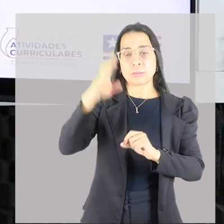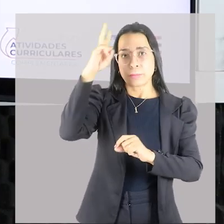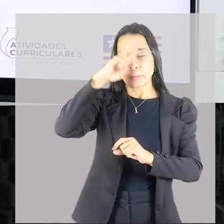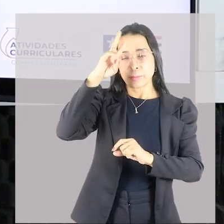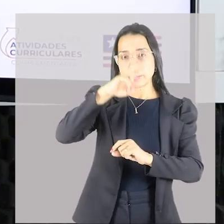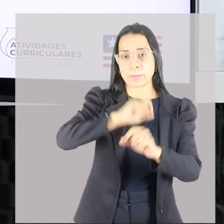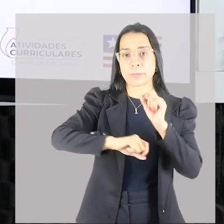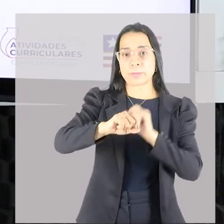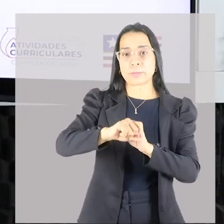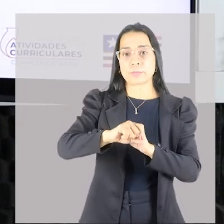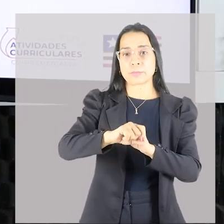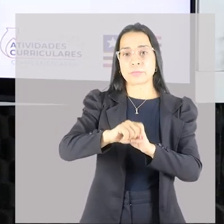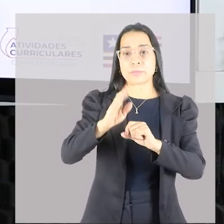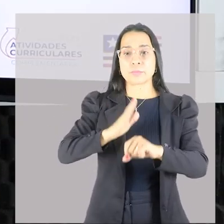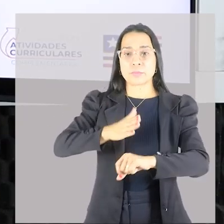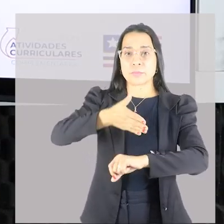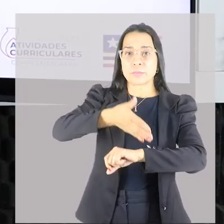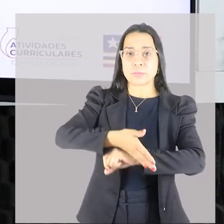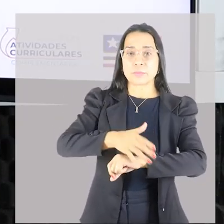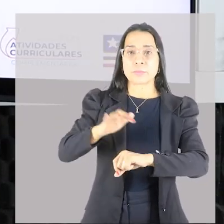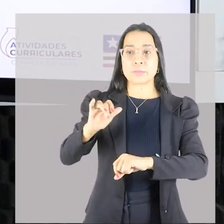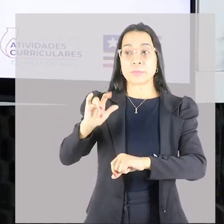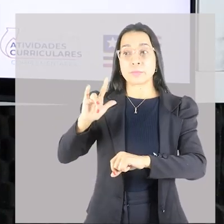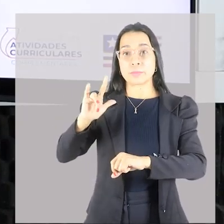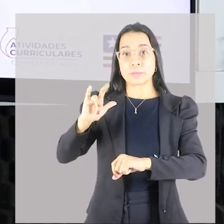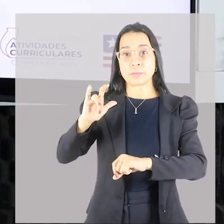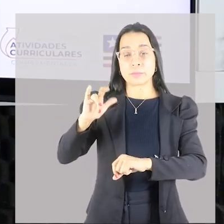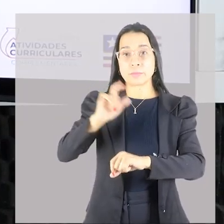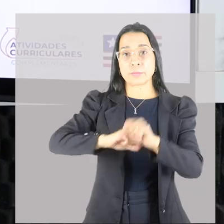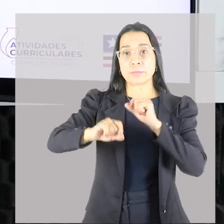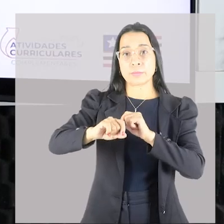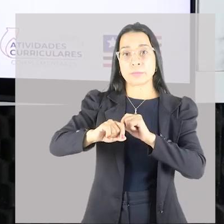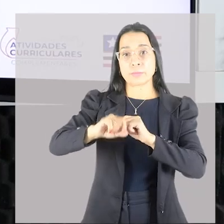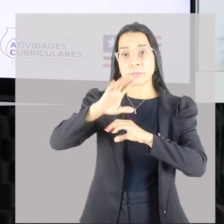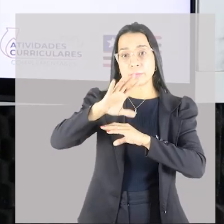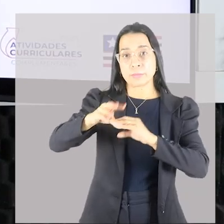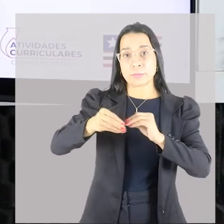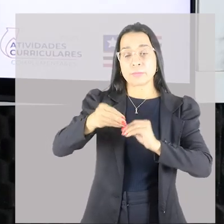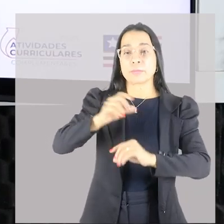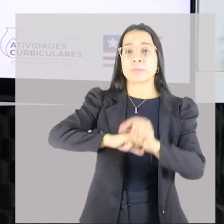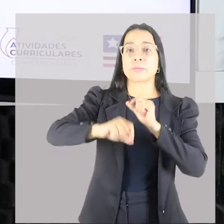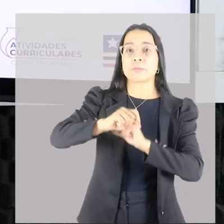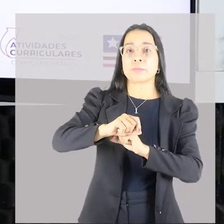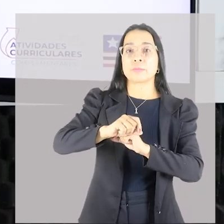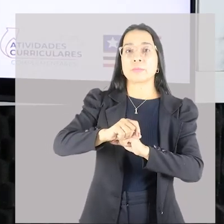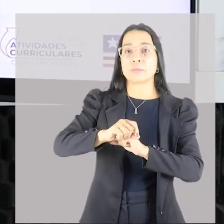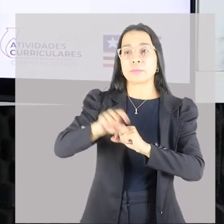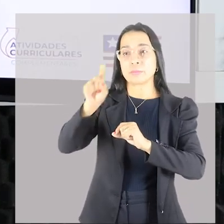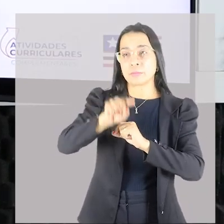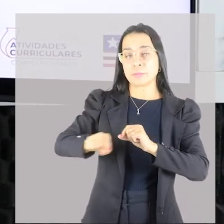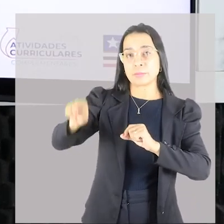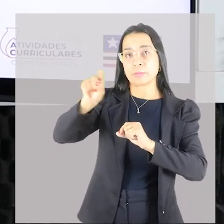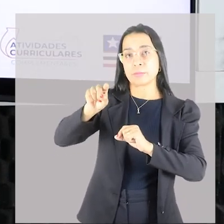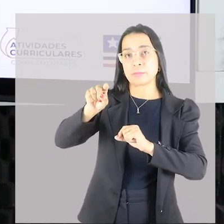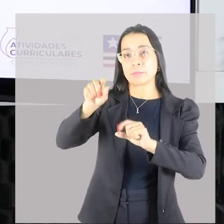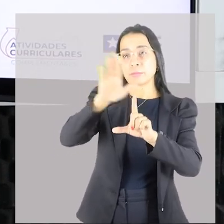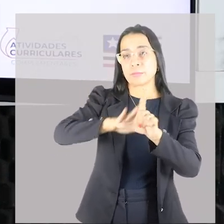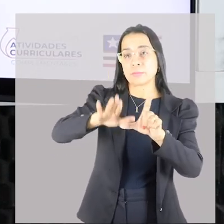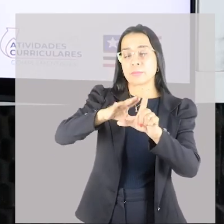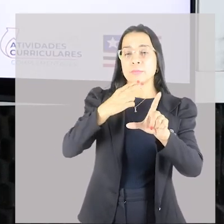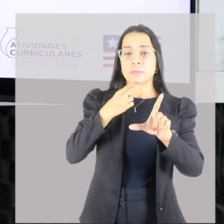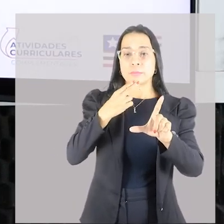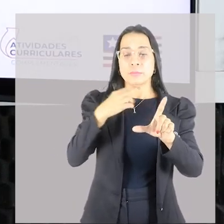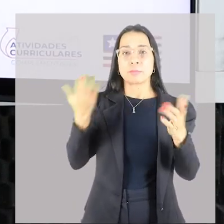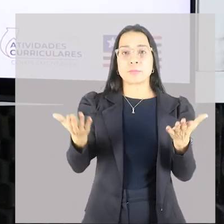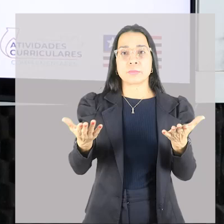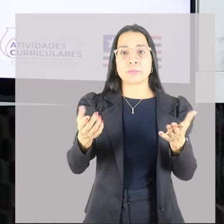Lembrem-se de acessar o Instagram, adicionar lá a plataforma Gonçalves Dias, @plataforma Goncalves Dias, e